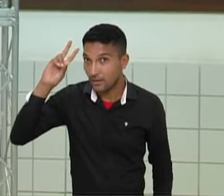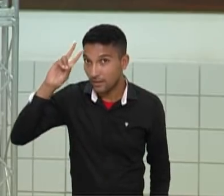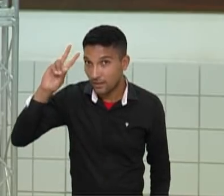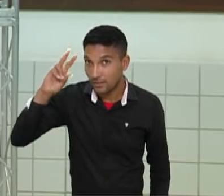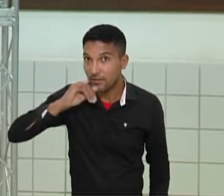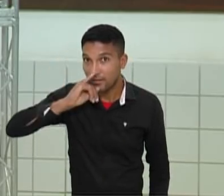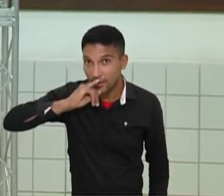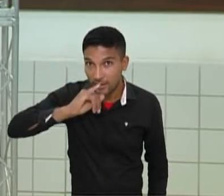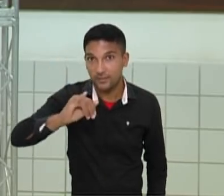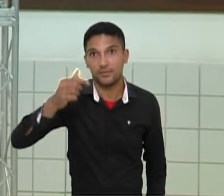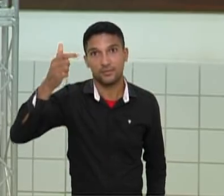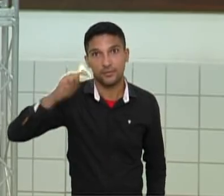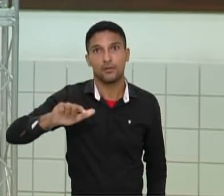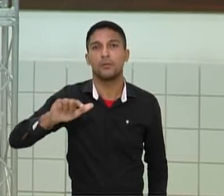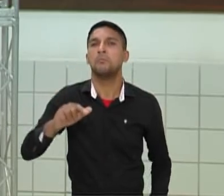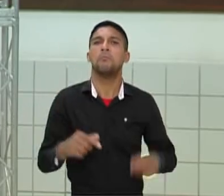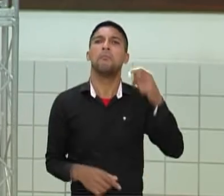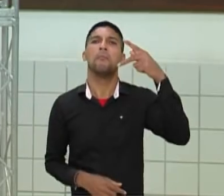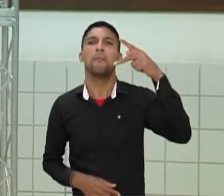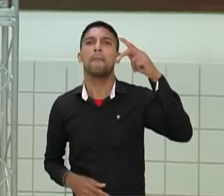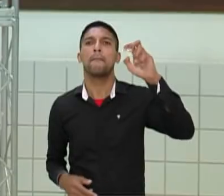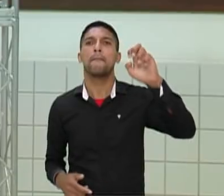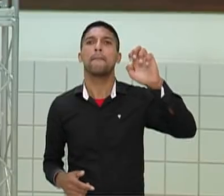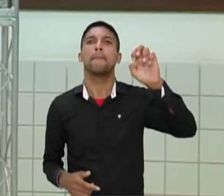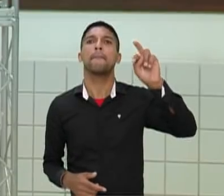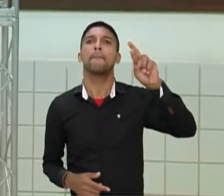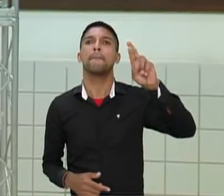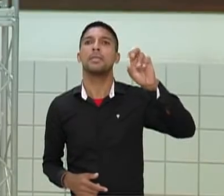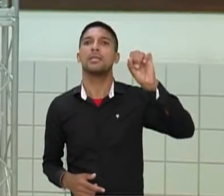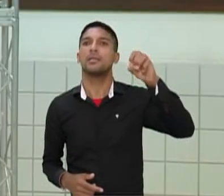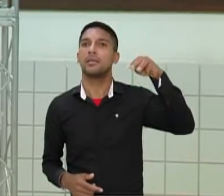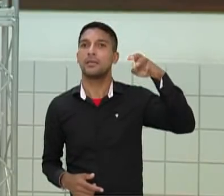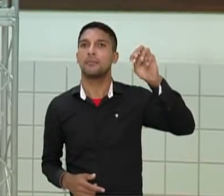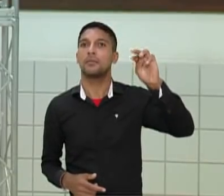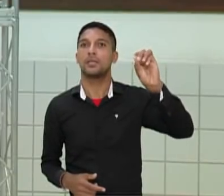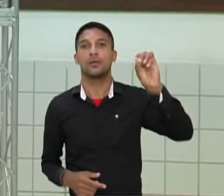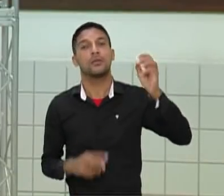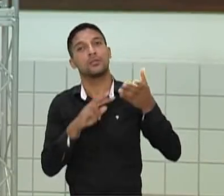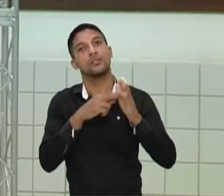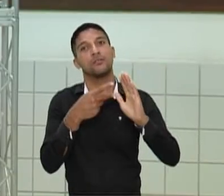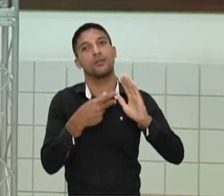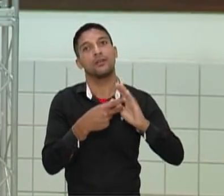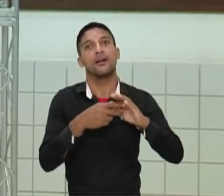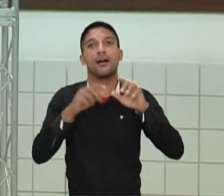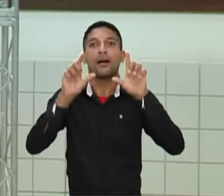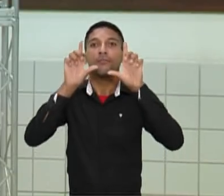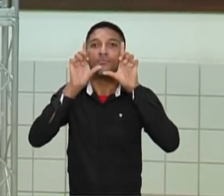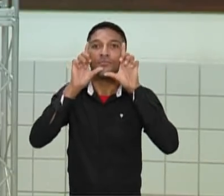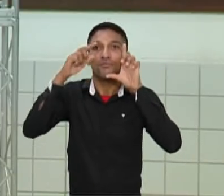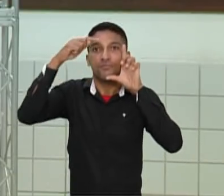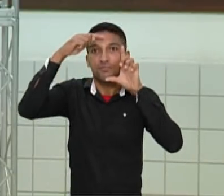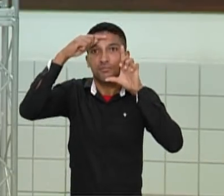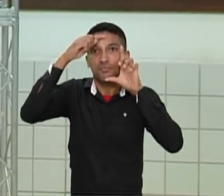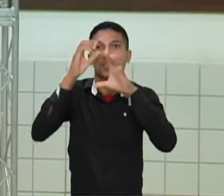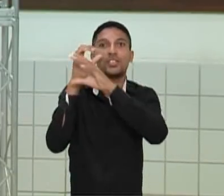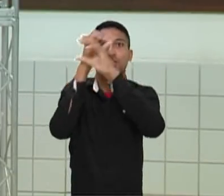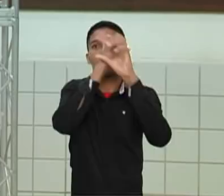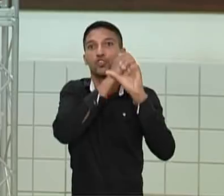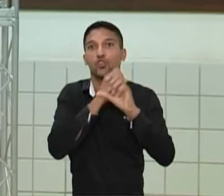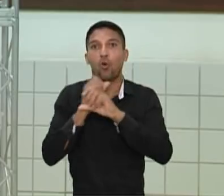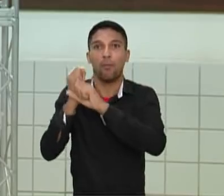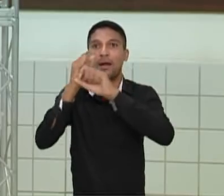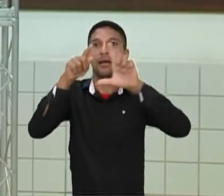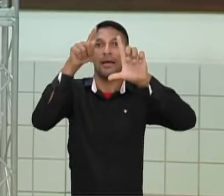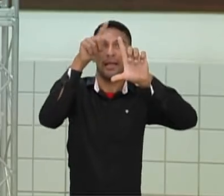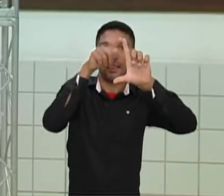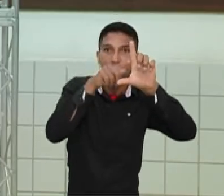Lembrando de novo, o que é perímetro? Soma de todos os lados da figura. Todos,